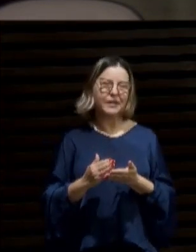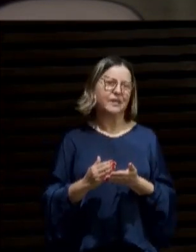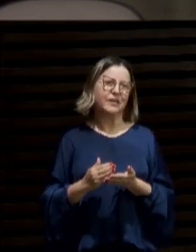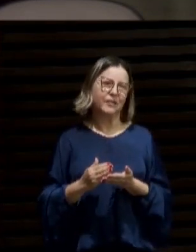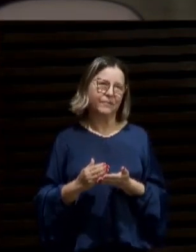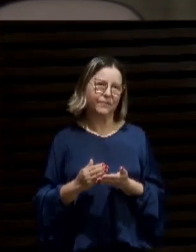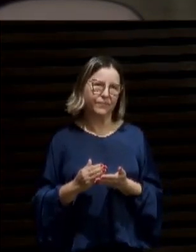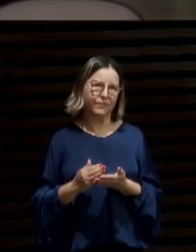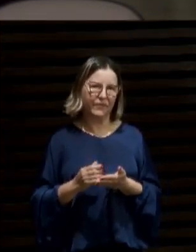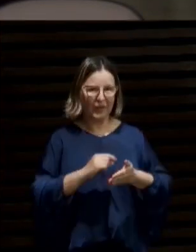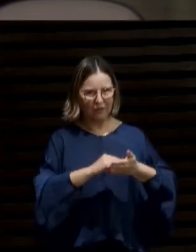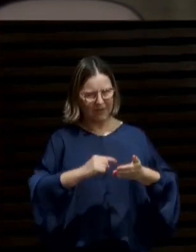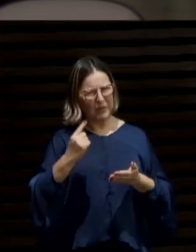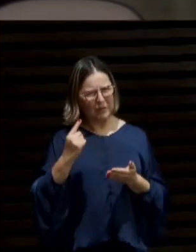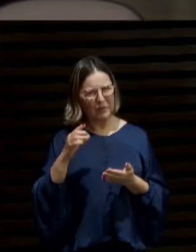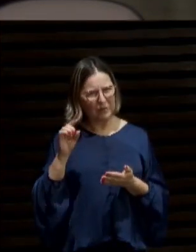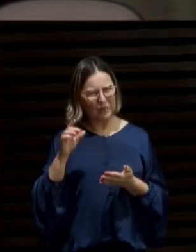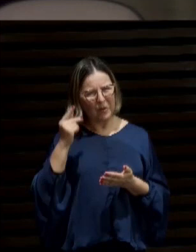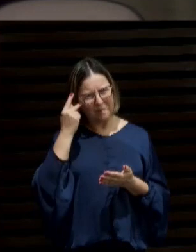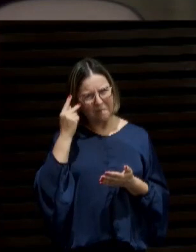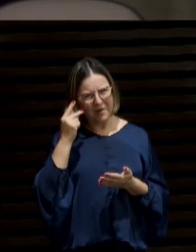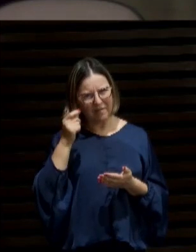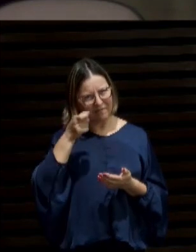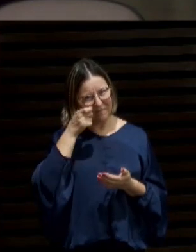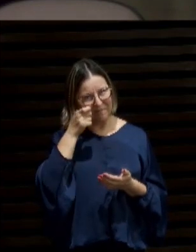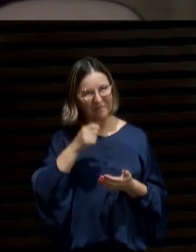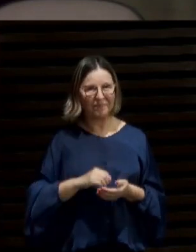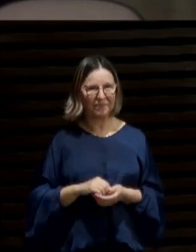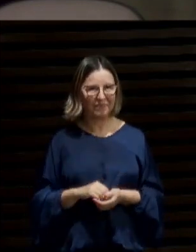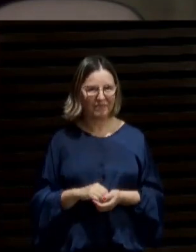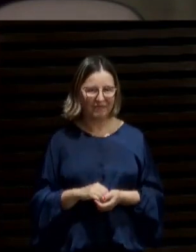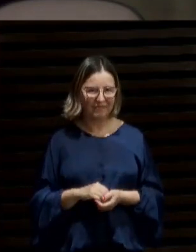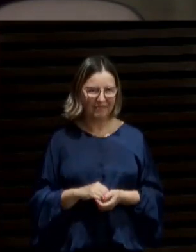Vamos começar no versículo 1, só para a gente dar uma olhadinha.